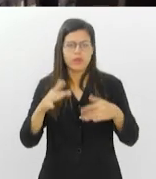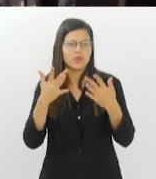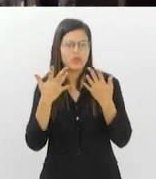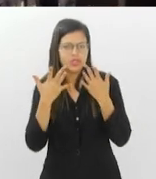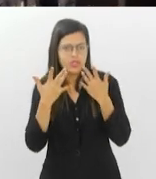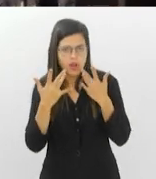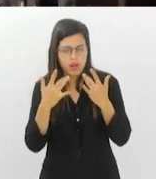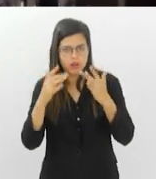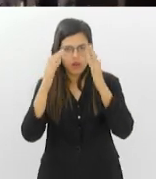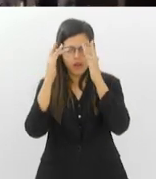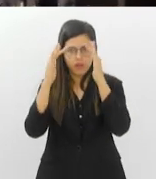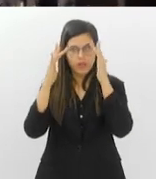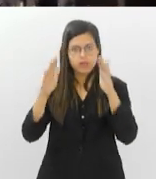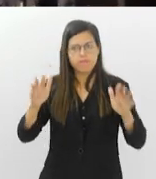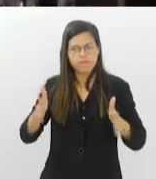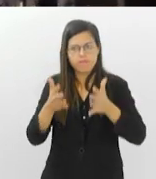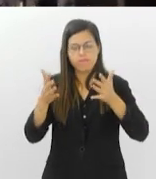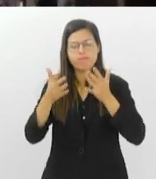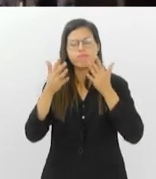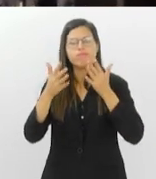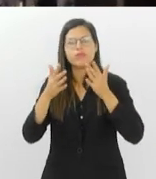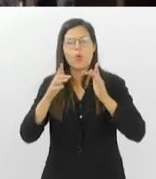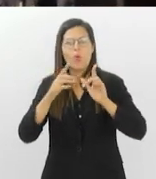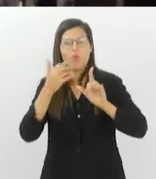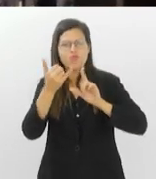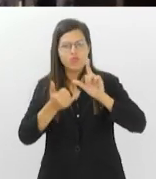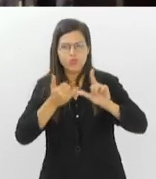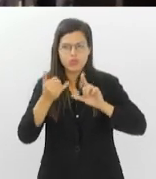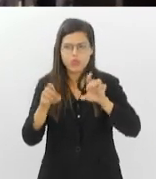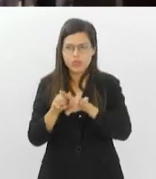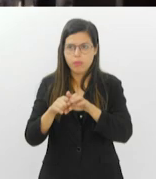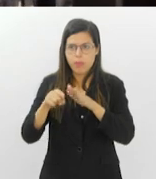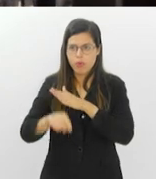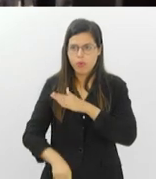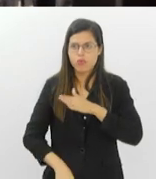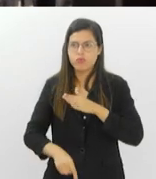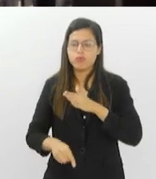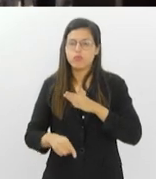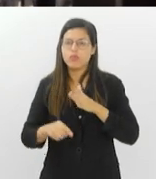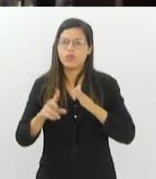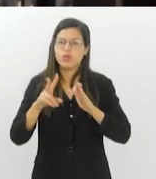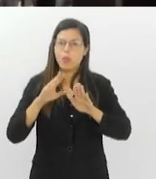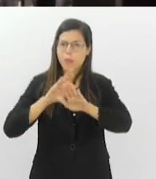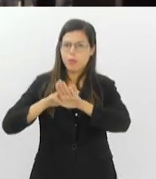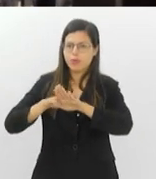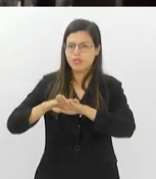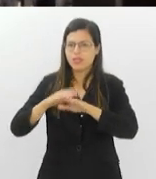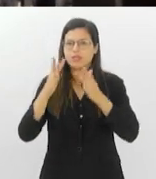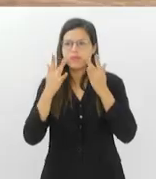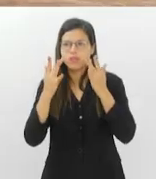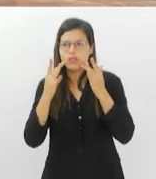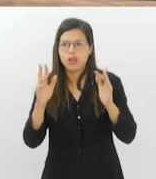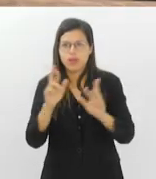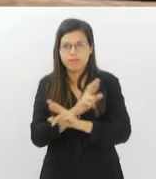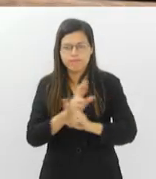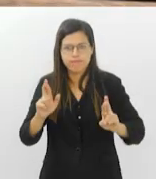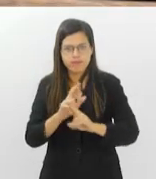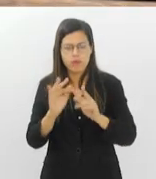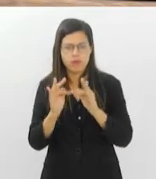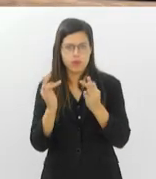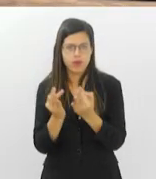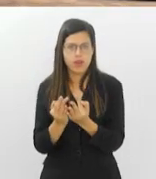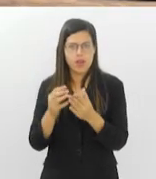promove reflexões lúdicas e profundas sobre os bastidores do teatro, as complexidades das relações familiares, as angústias